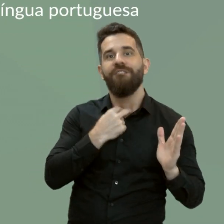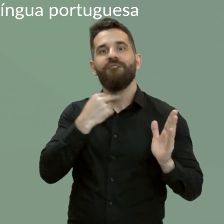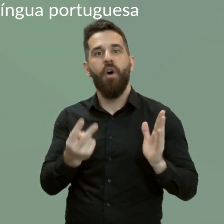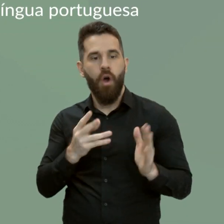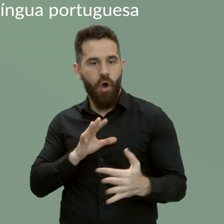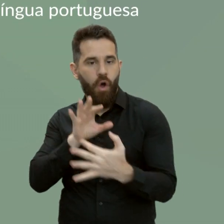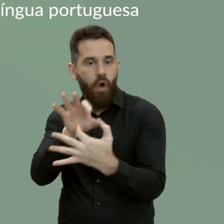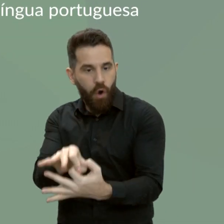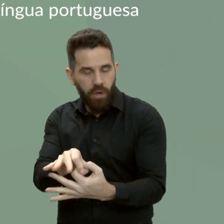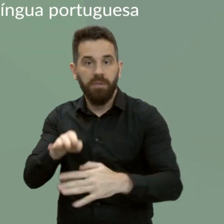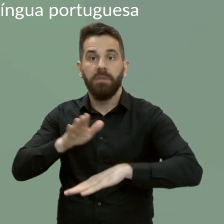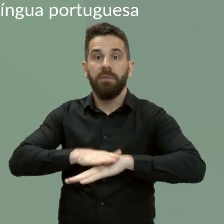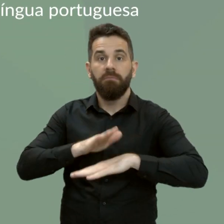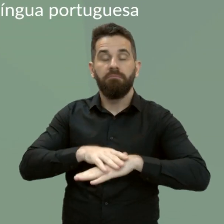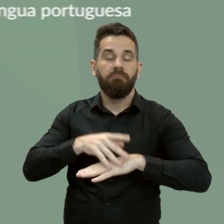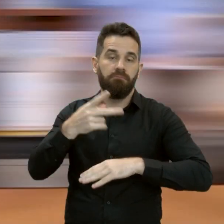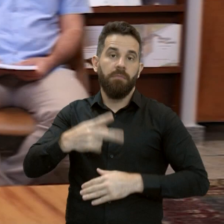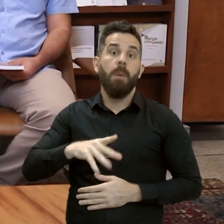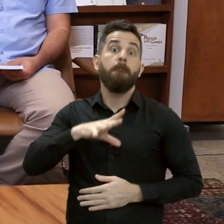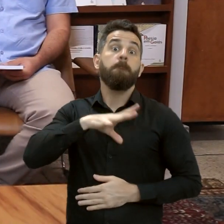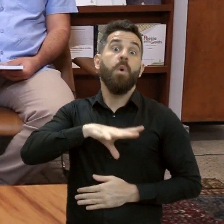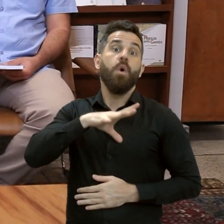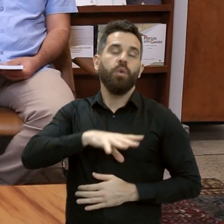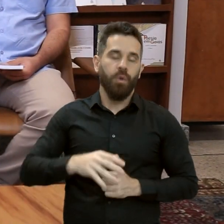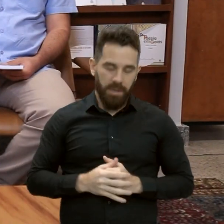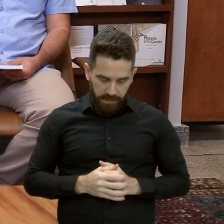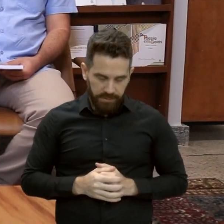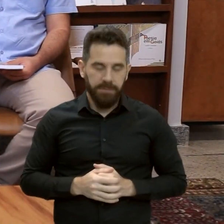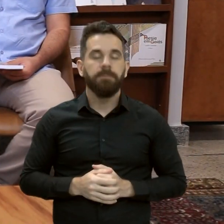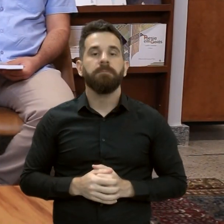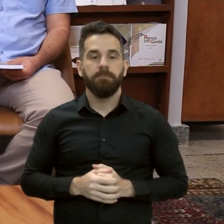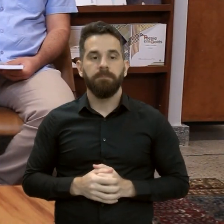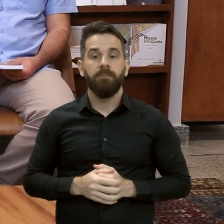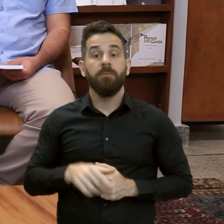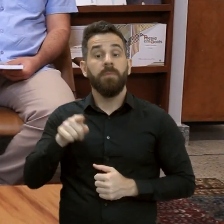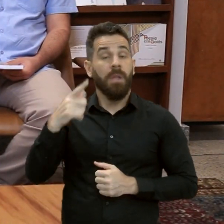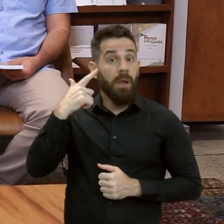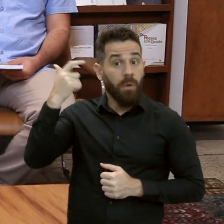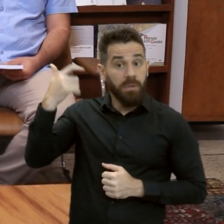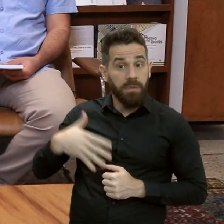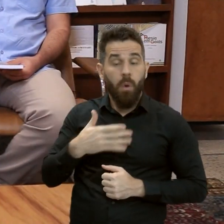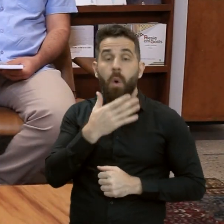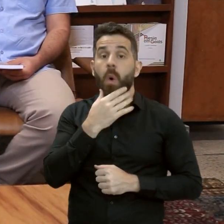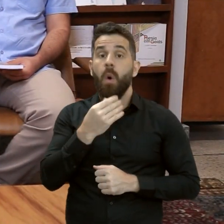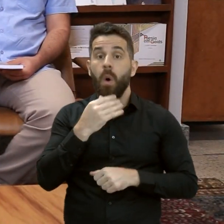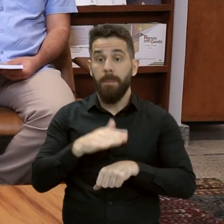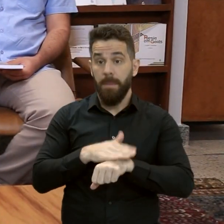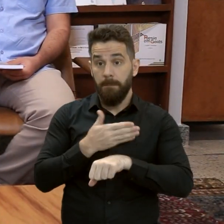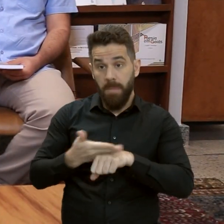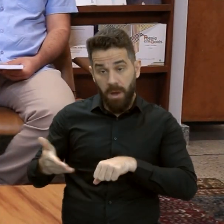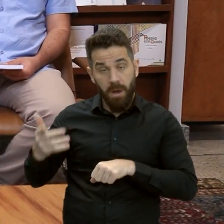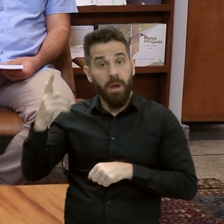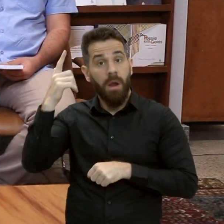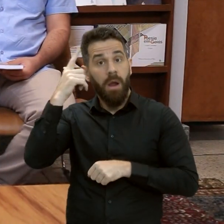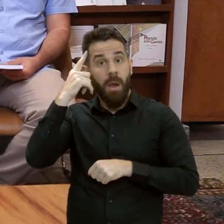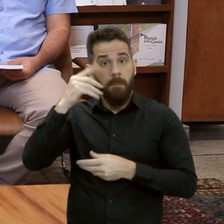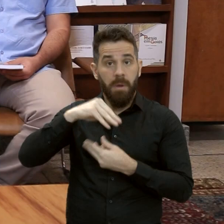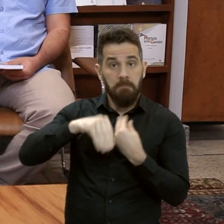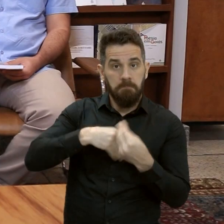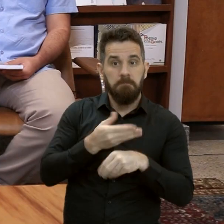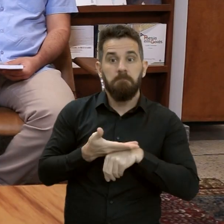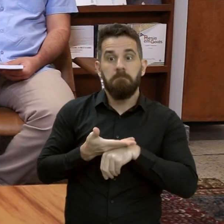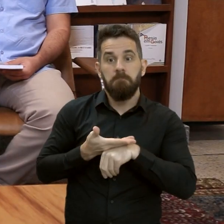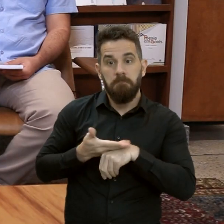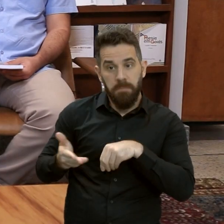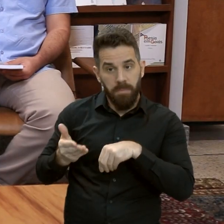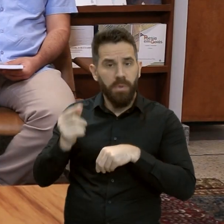em Língua Portuguesa. O Oliver, ele se descreve como homem branco, tem cabelos grisalhos curtos e barba.